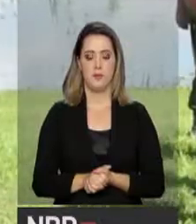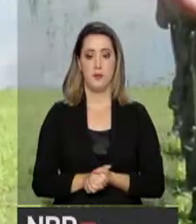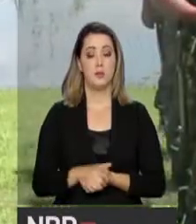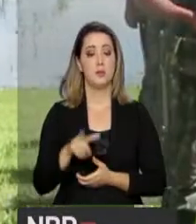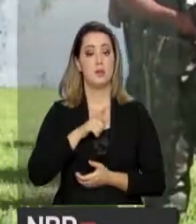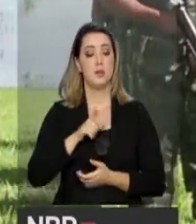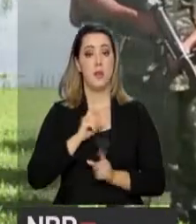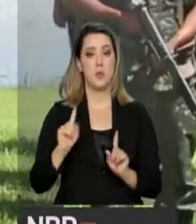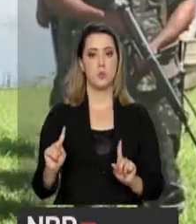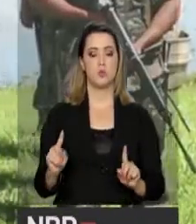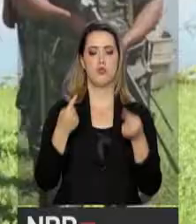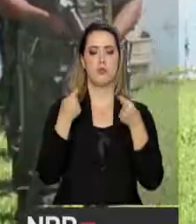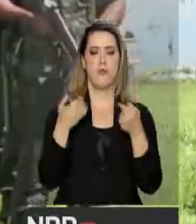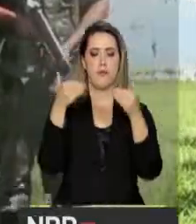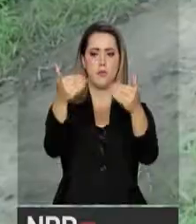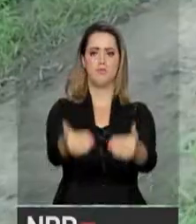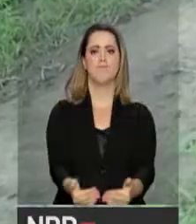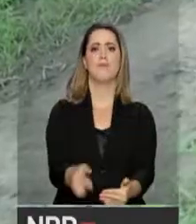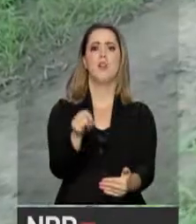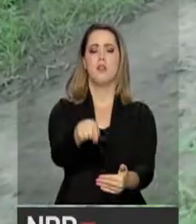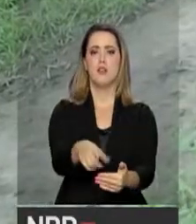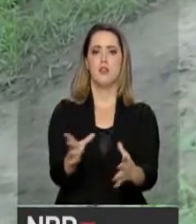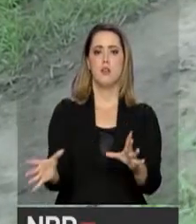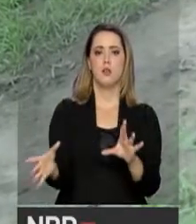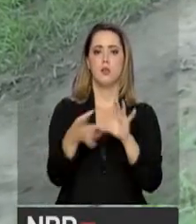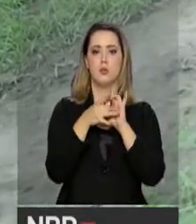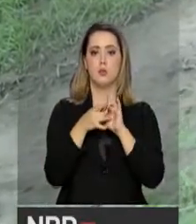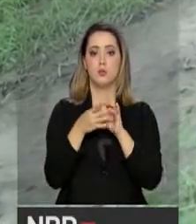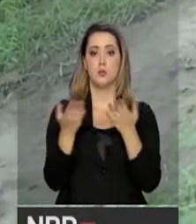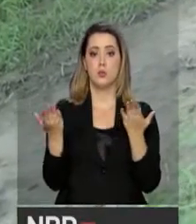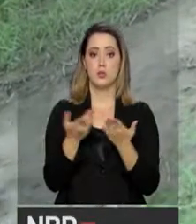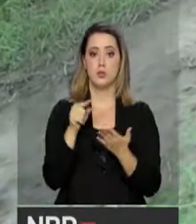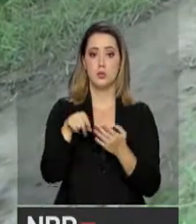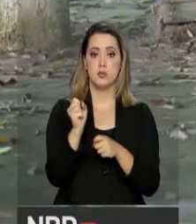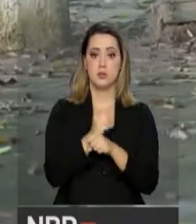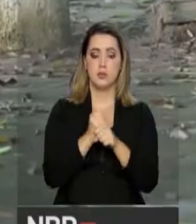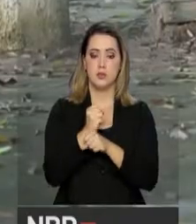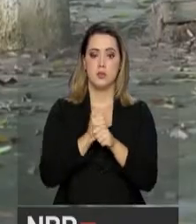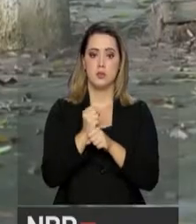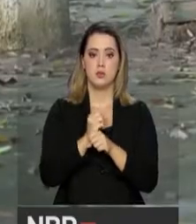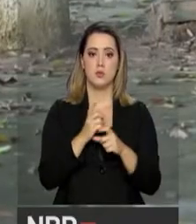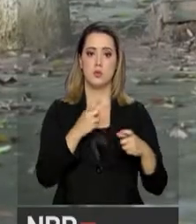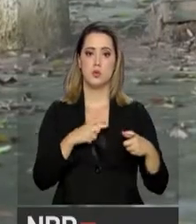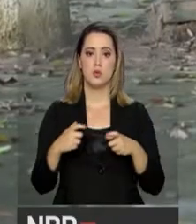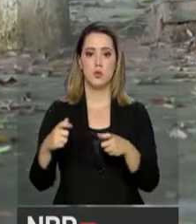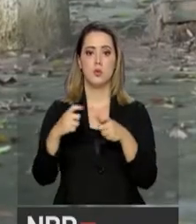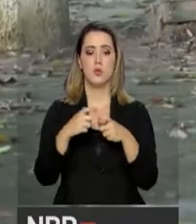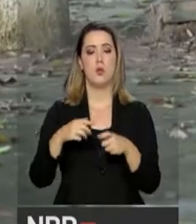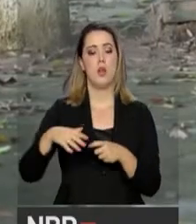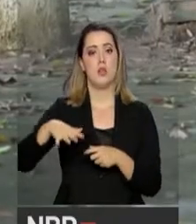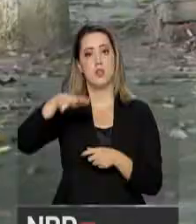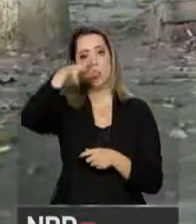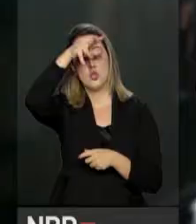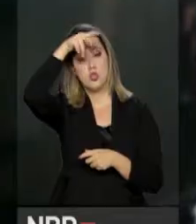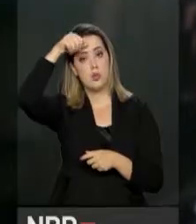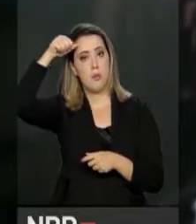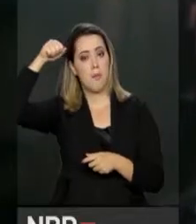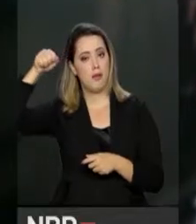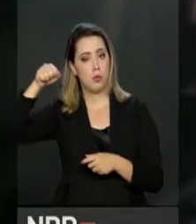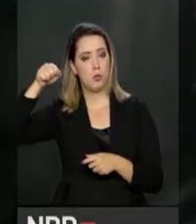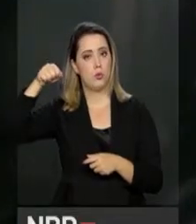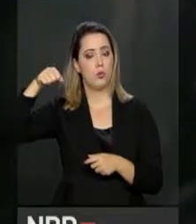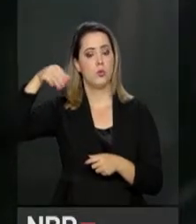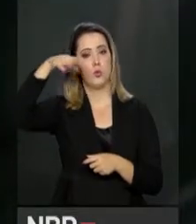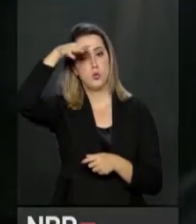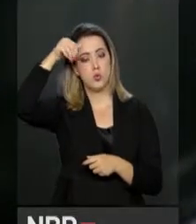Temos um desafio pela frente, que é a incorporação, a partir desse ano, para os estados de Mato Grosso e faixa de fronteira